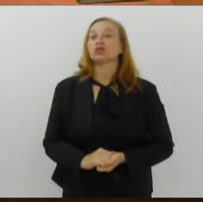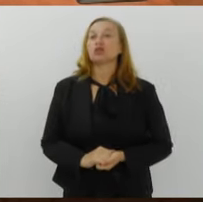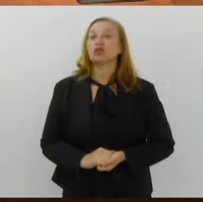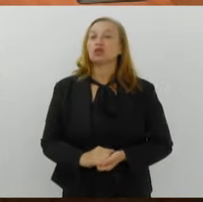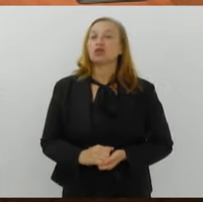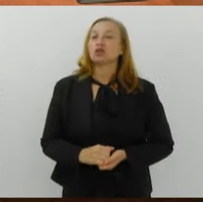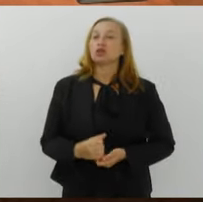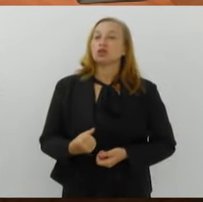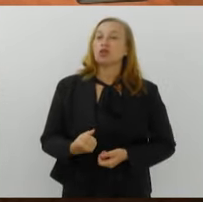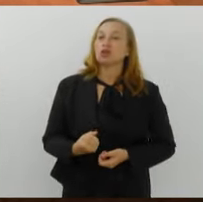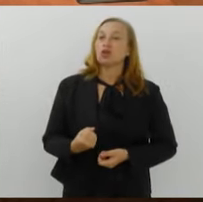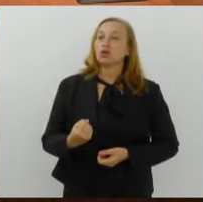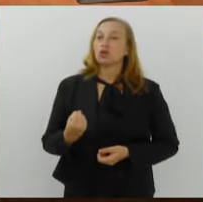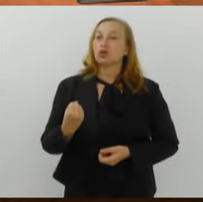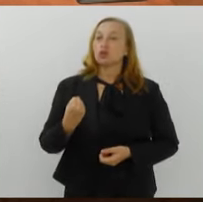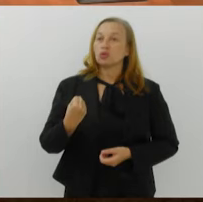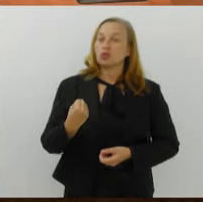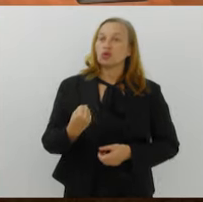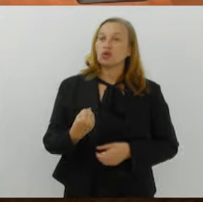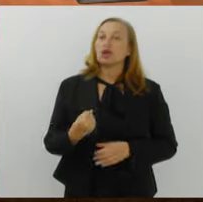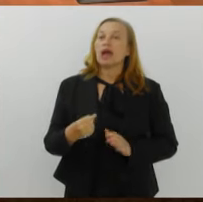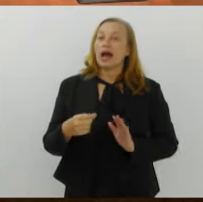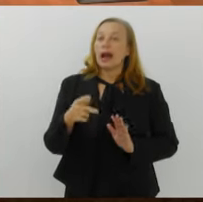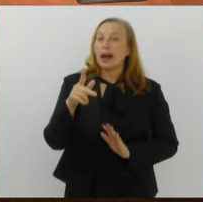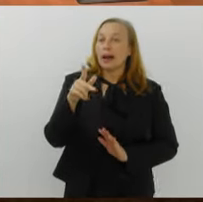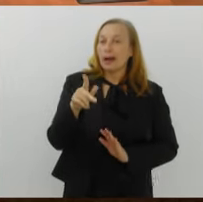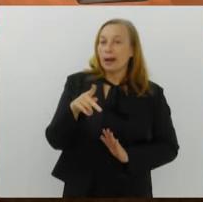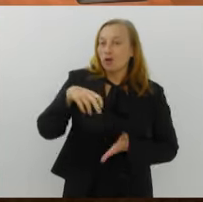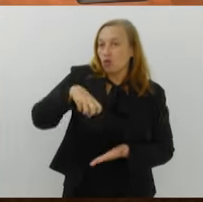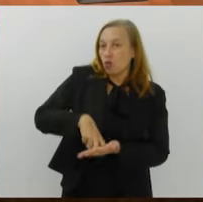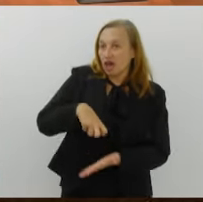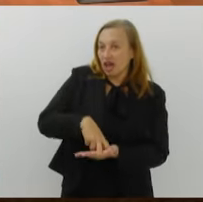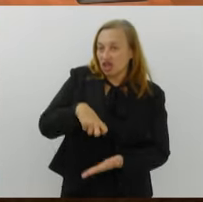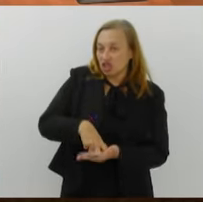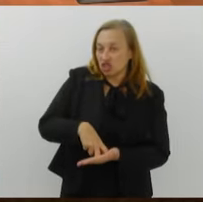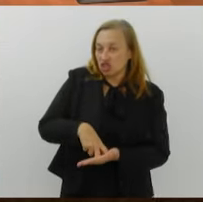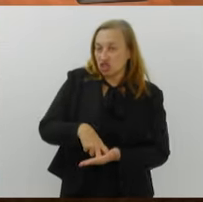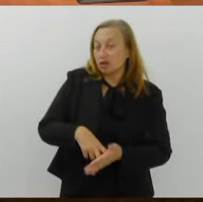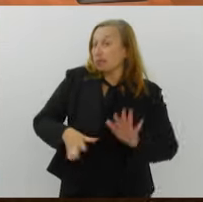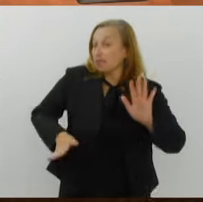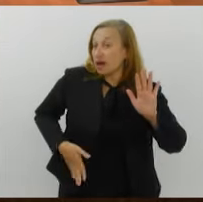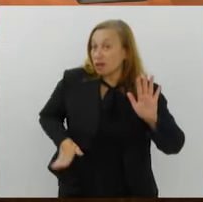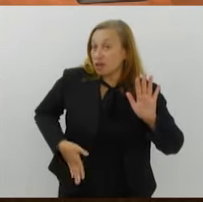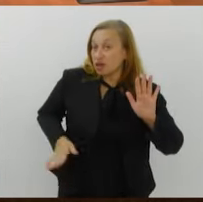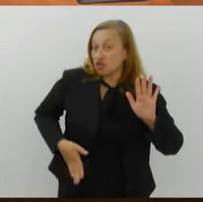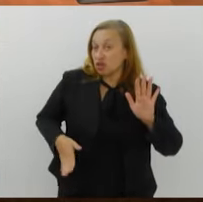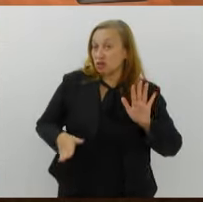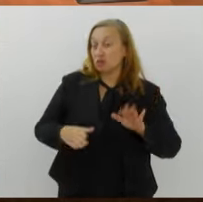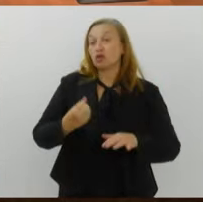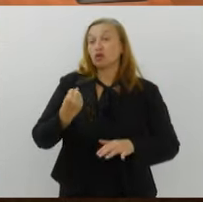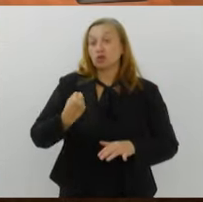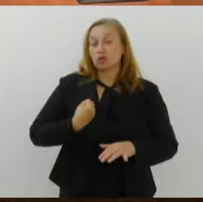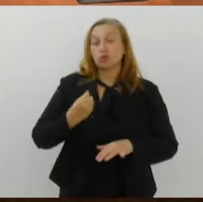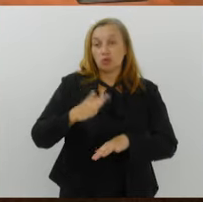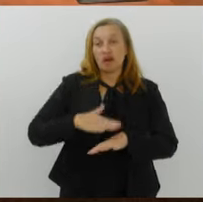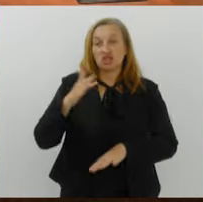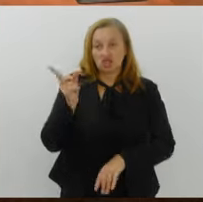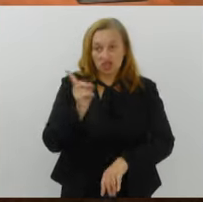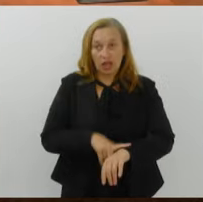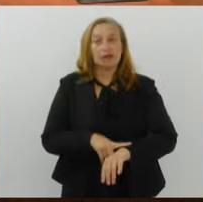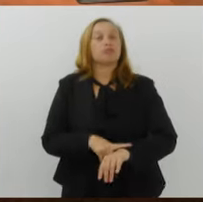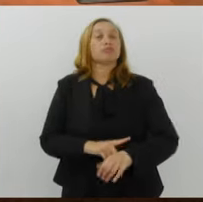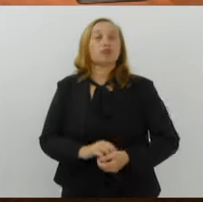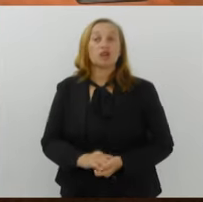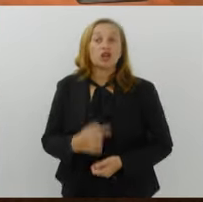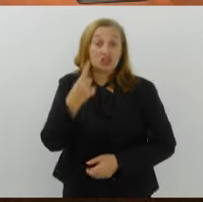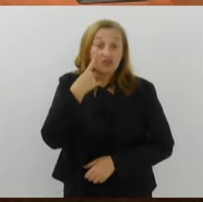penas mínimas e máximas para criminosos de alta ou altíssima periculosidade, nós veremos em curtíssimo prazo de tempo